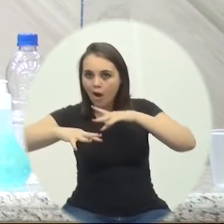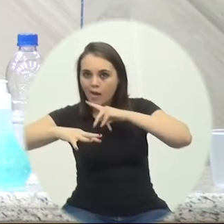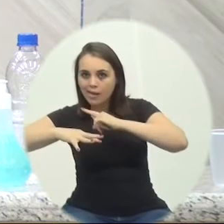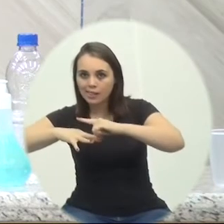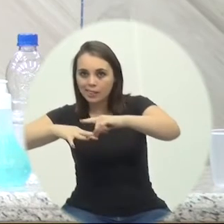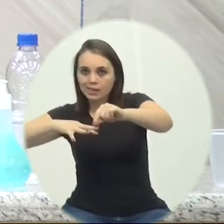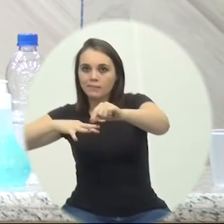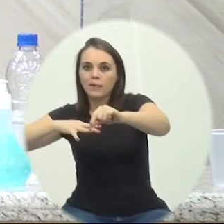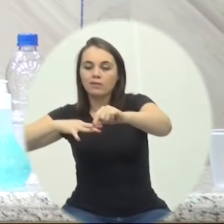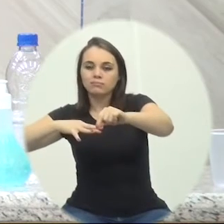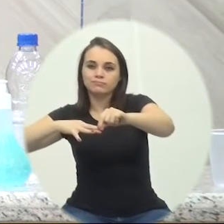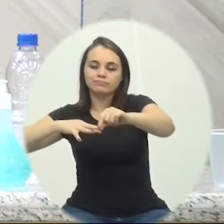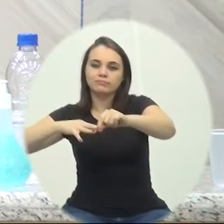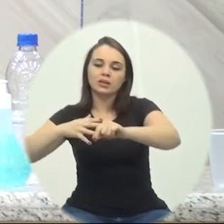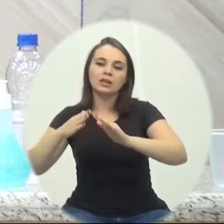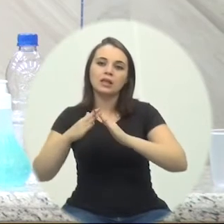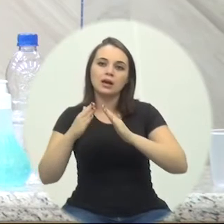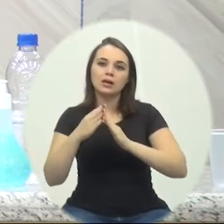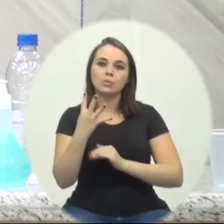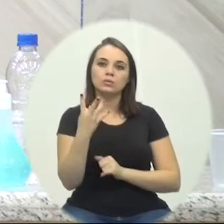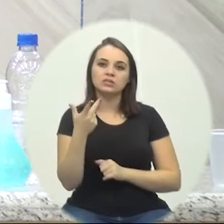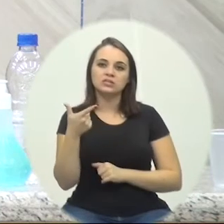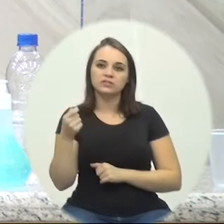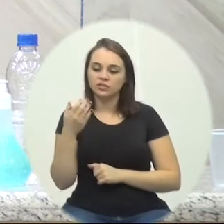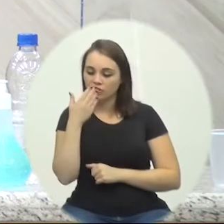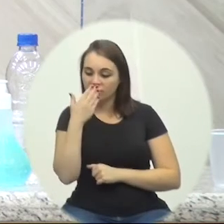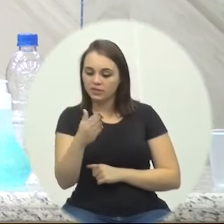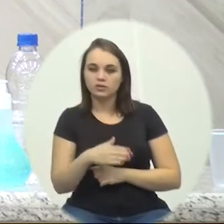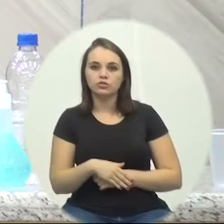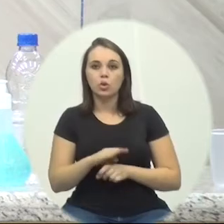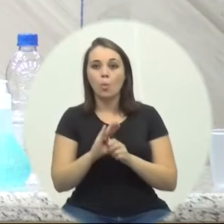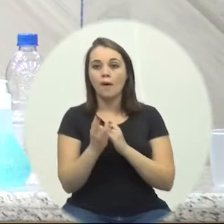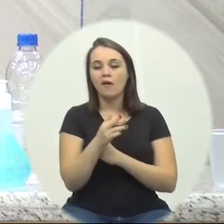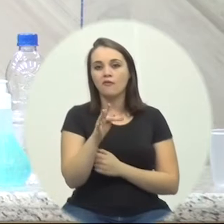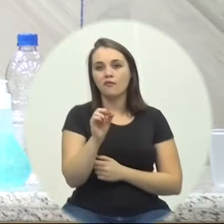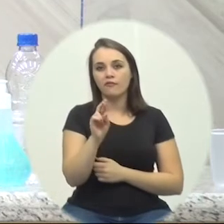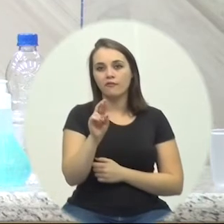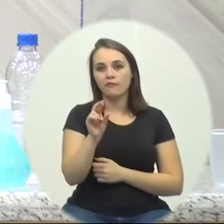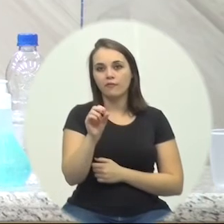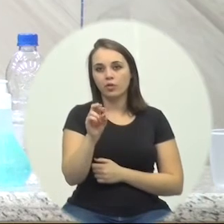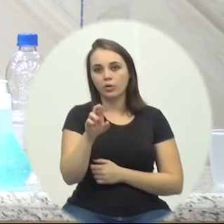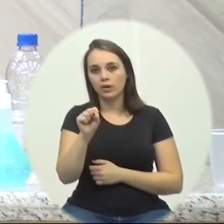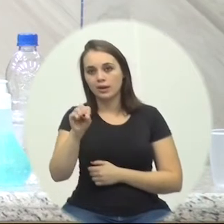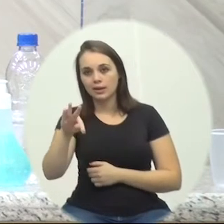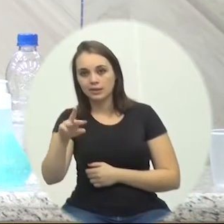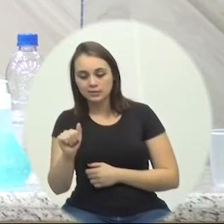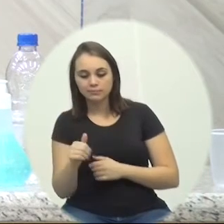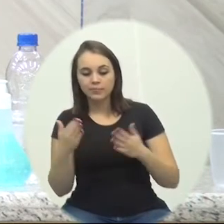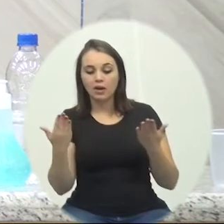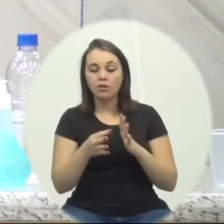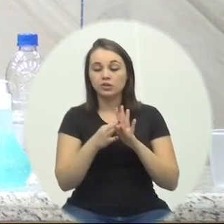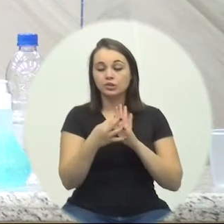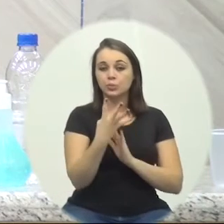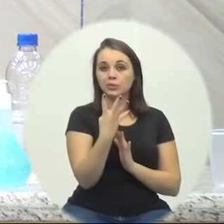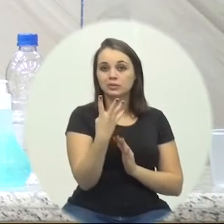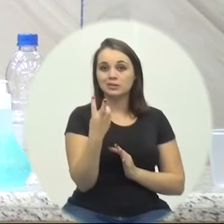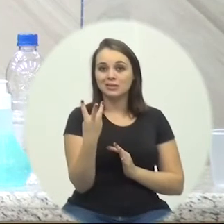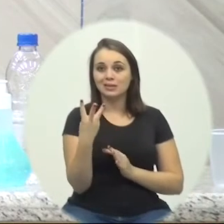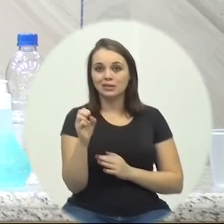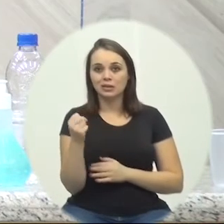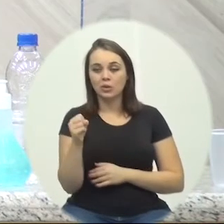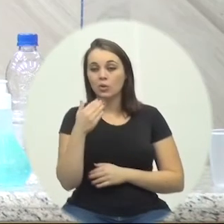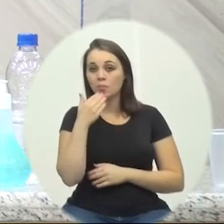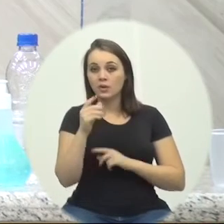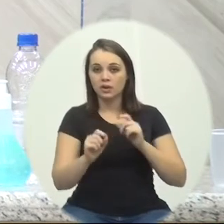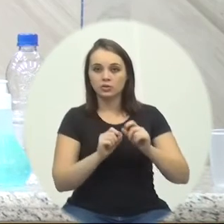casa 420, bairro Floresta 1. Indicação 438, 2021, vereador, autor vereador Salésio Lima.